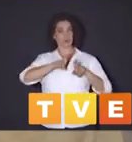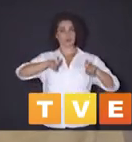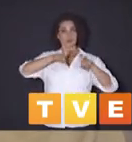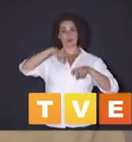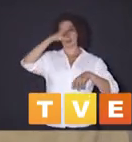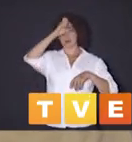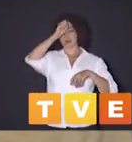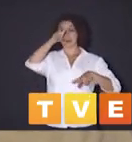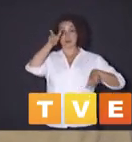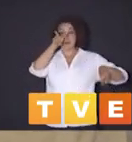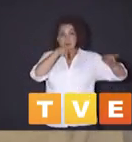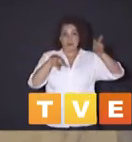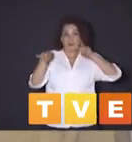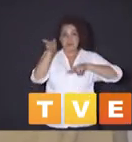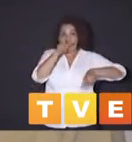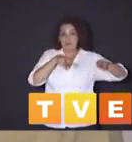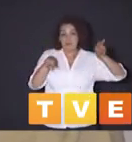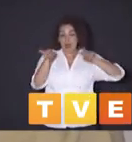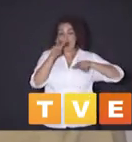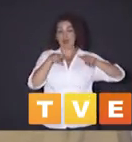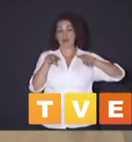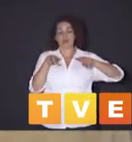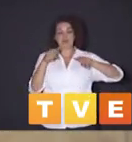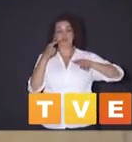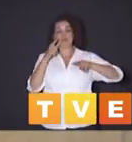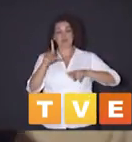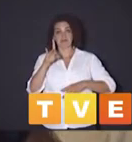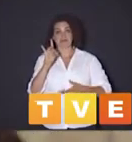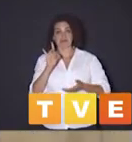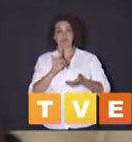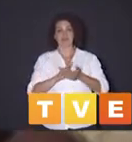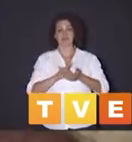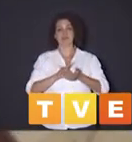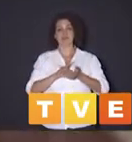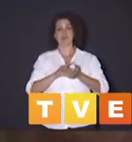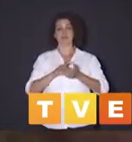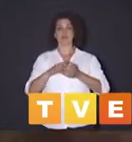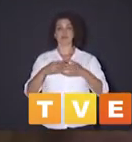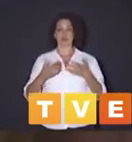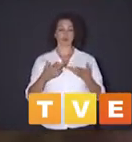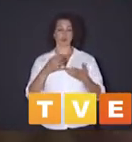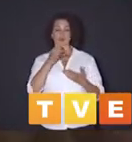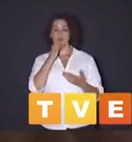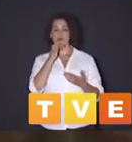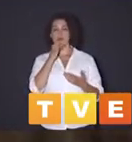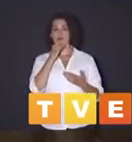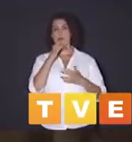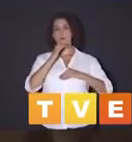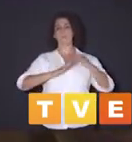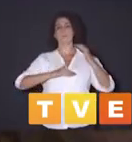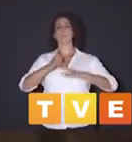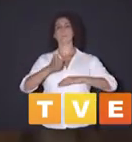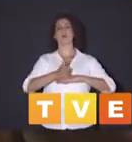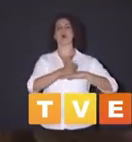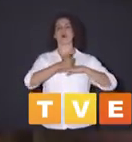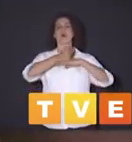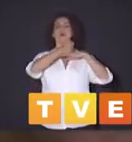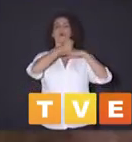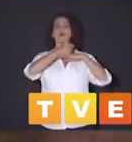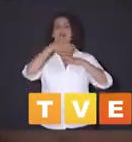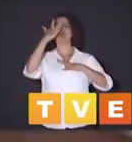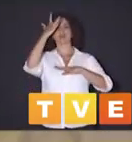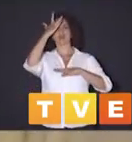um resultado assim muito fortes no nível de que por exemplo uma profissão que quem está